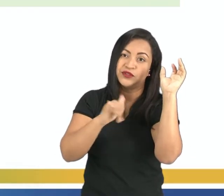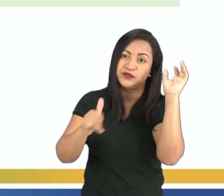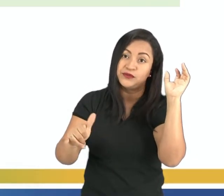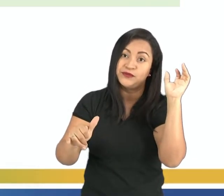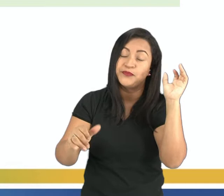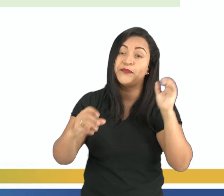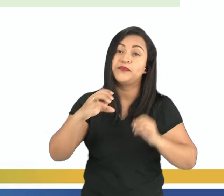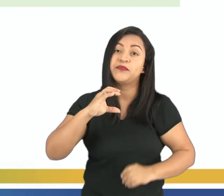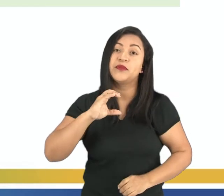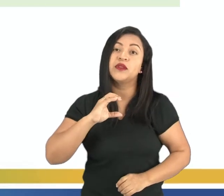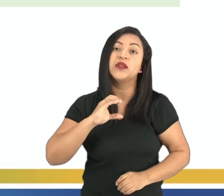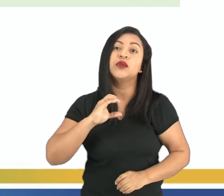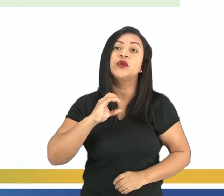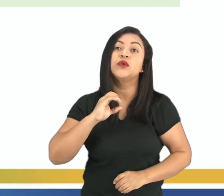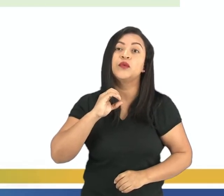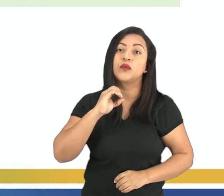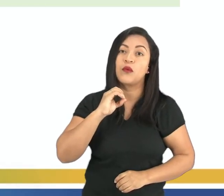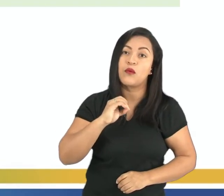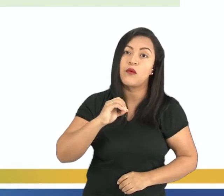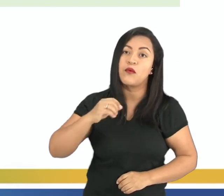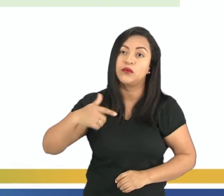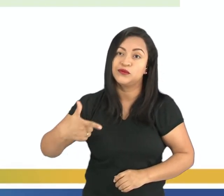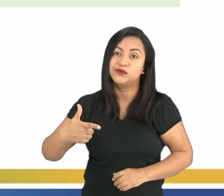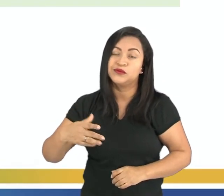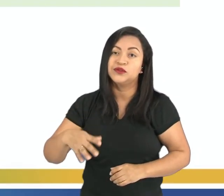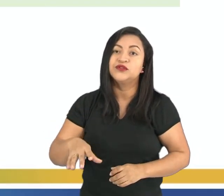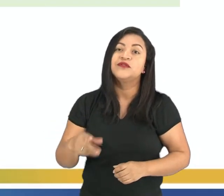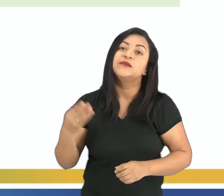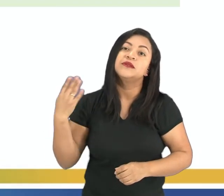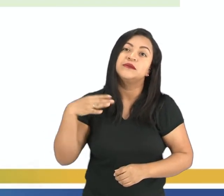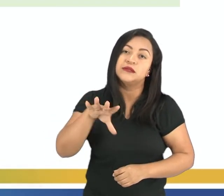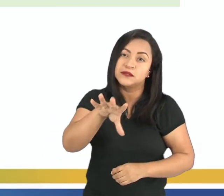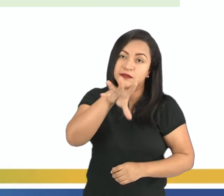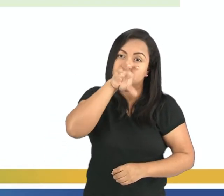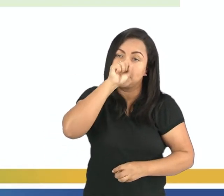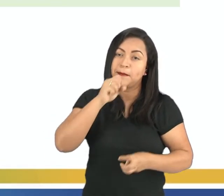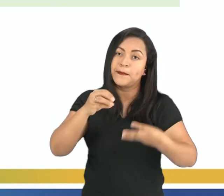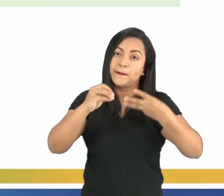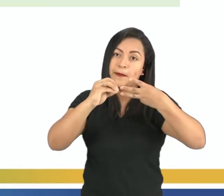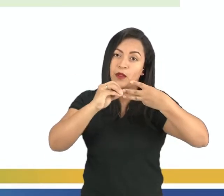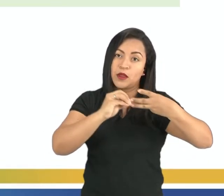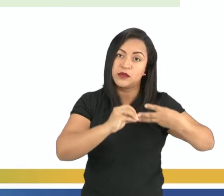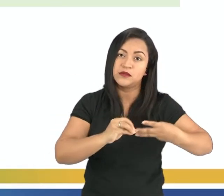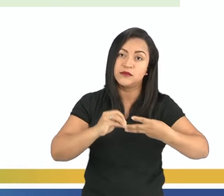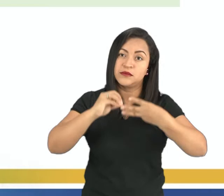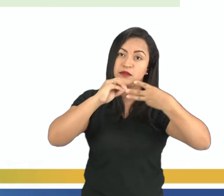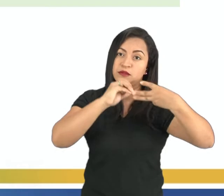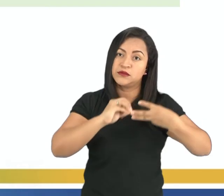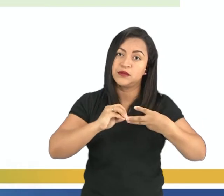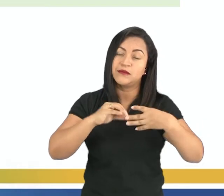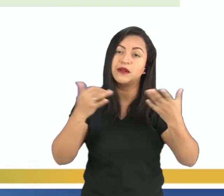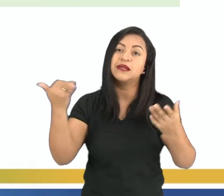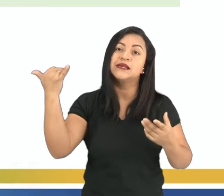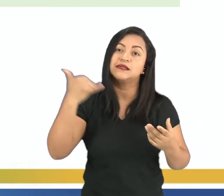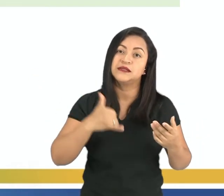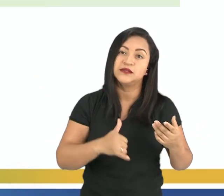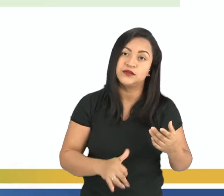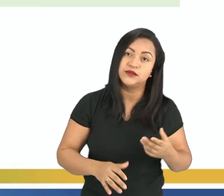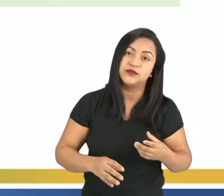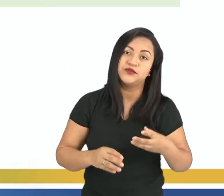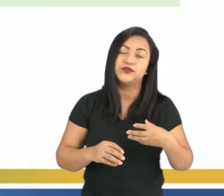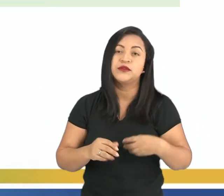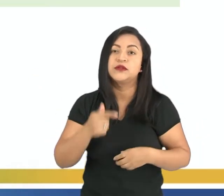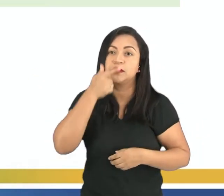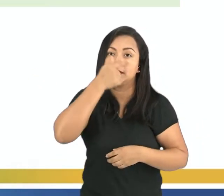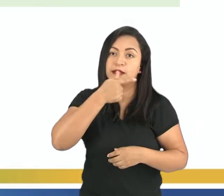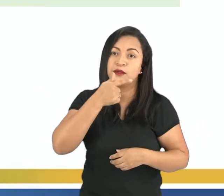oxigênio, que vai participar desse processo de respiração celular, para que a energia que está presente naquela glicose